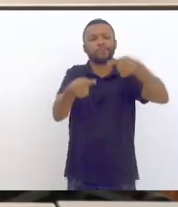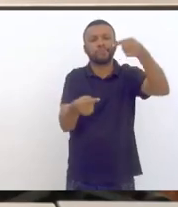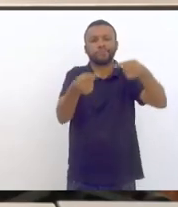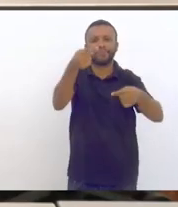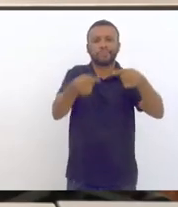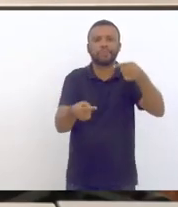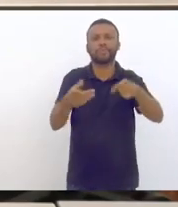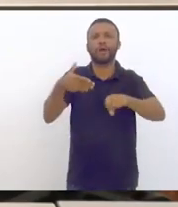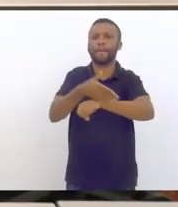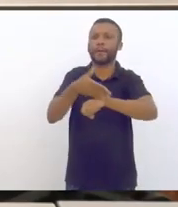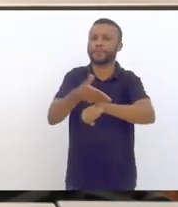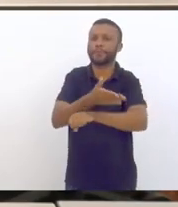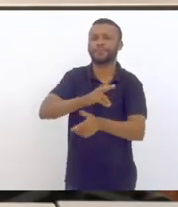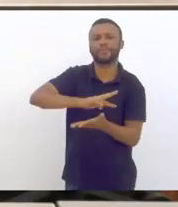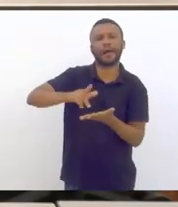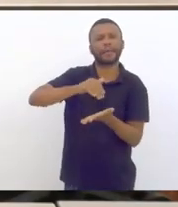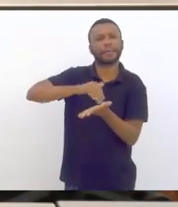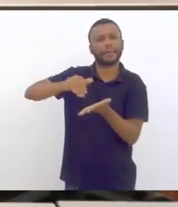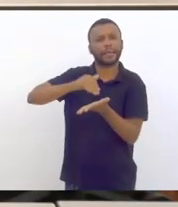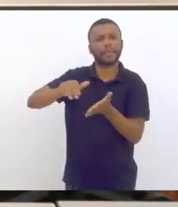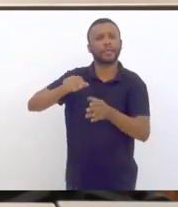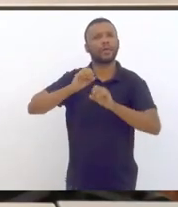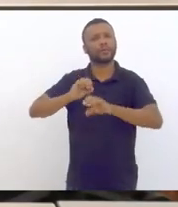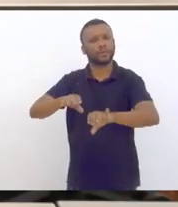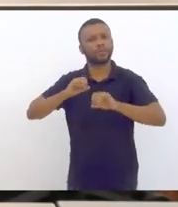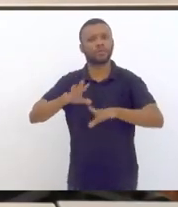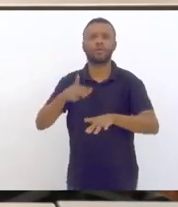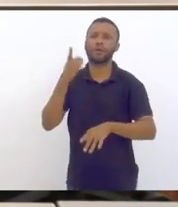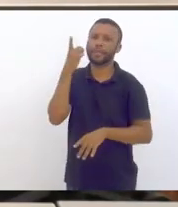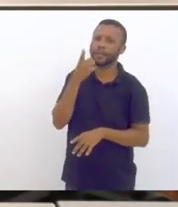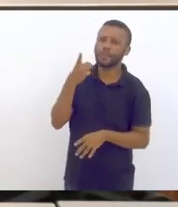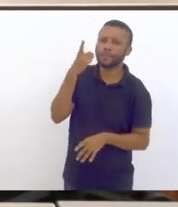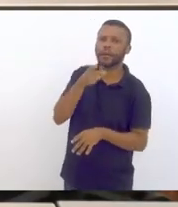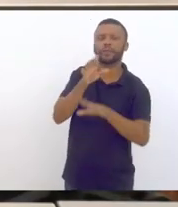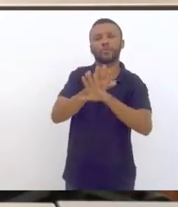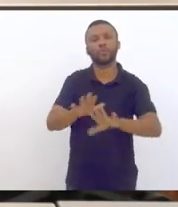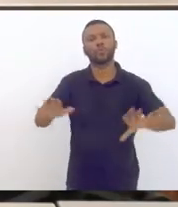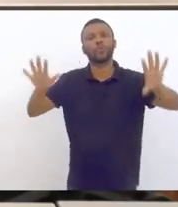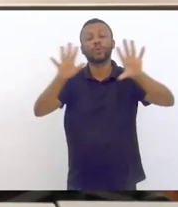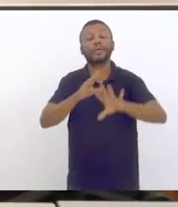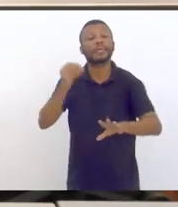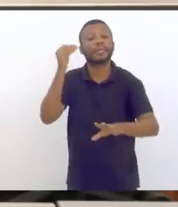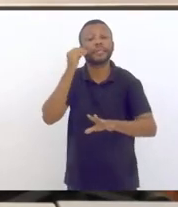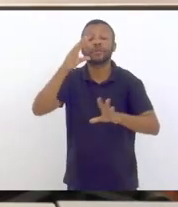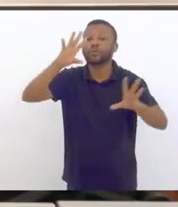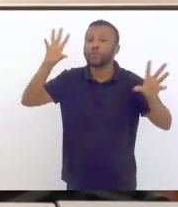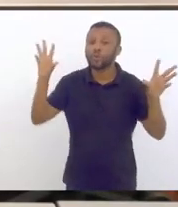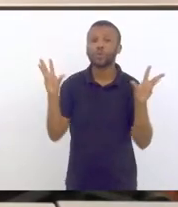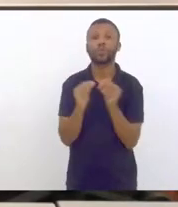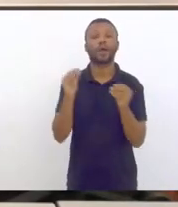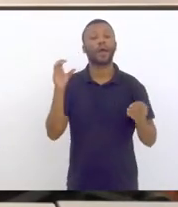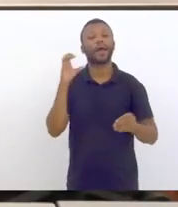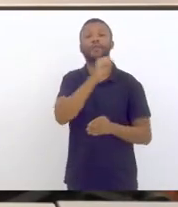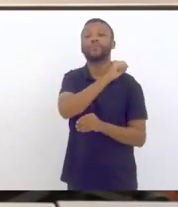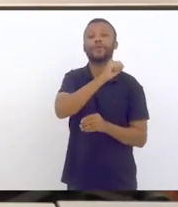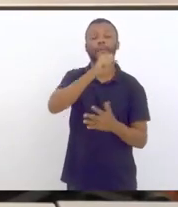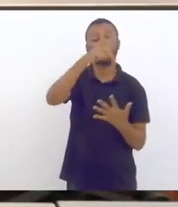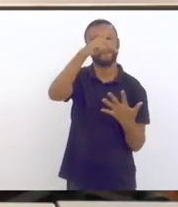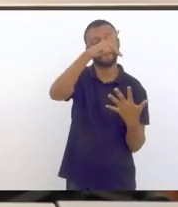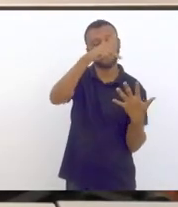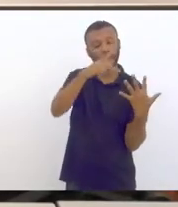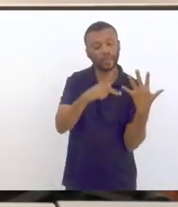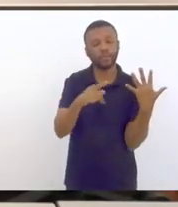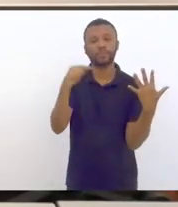de várias secretarias de educação com a participação de vários de tentando sintetizar né é parâmetros